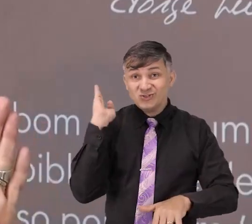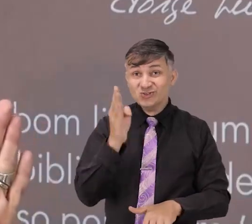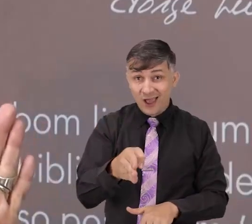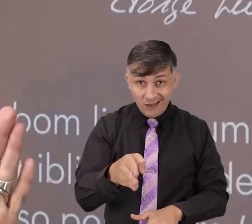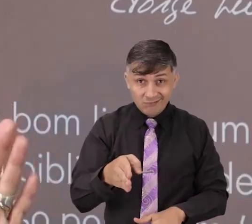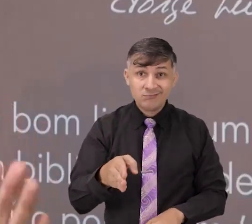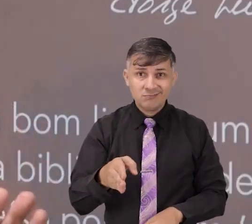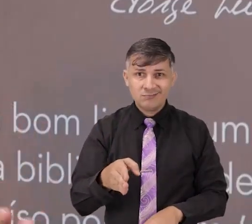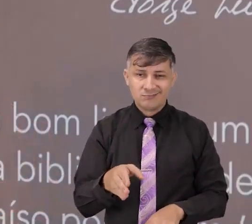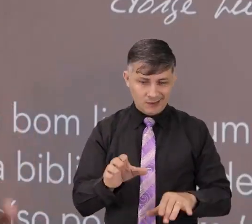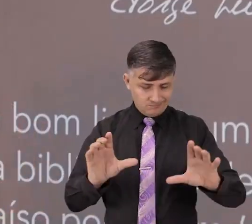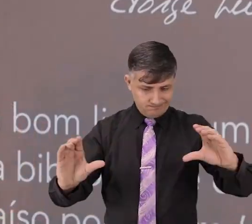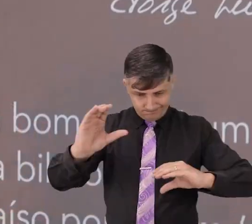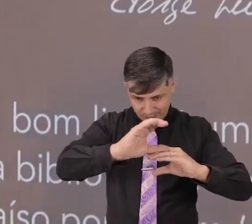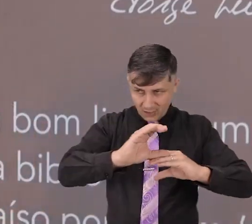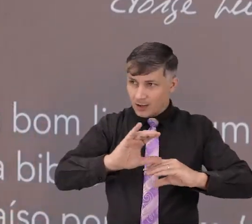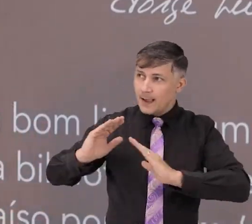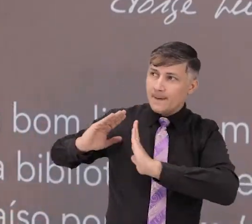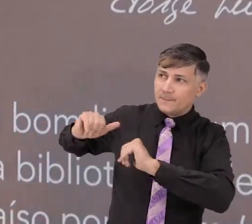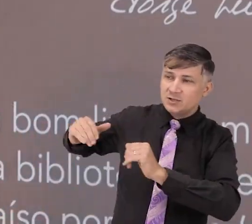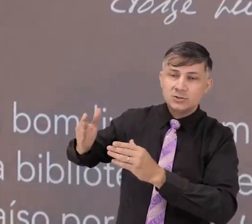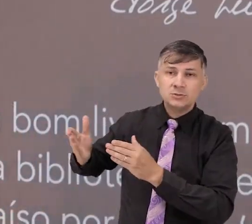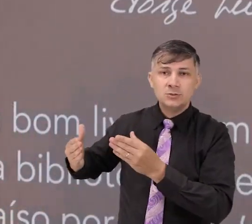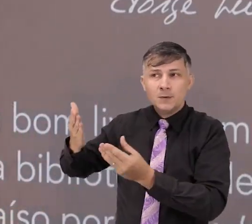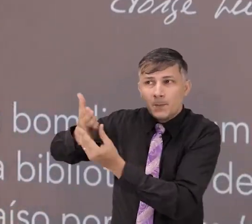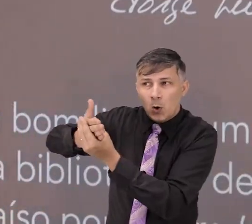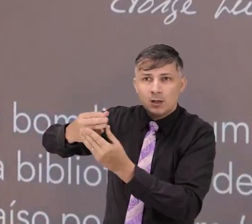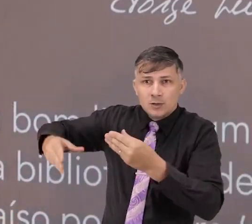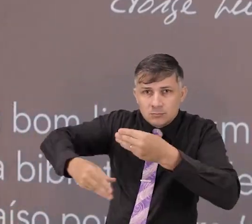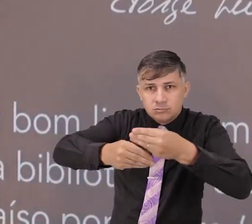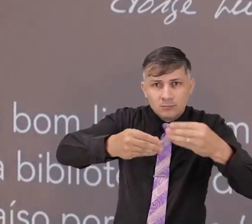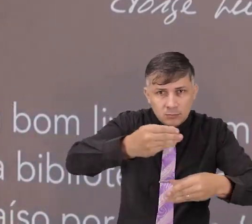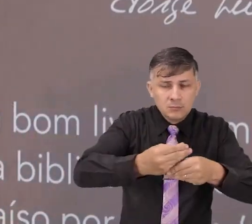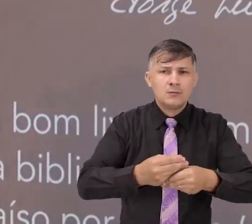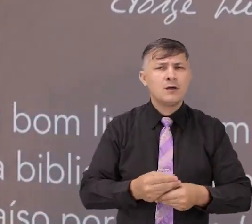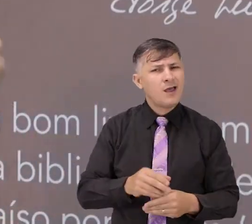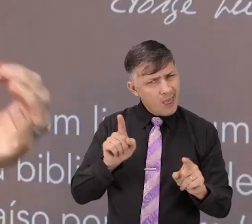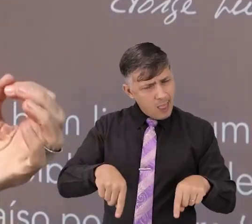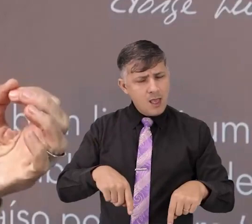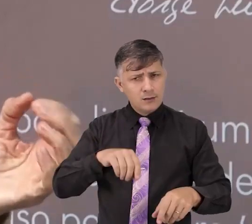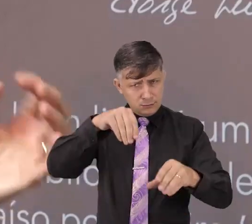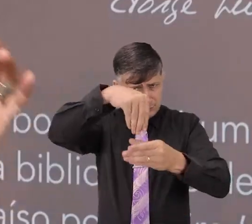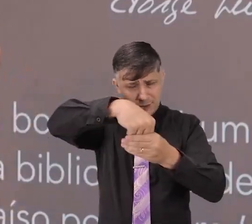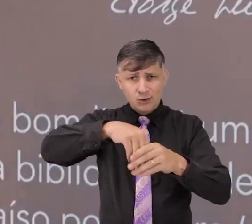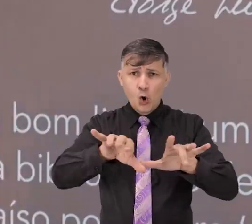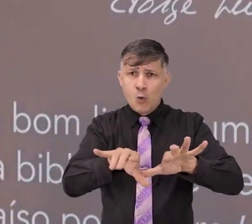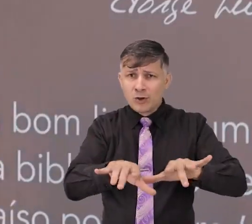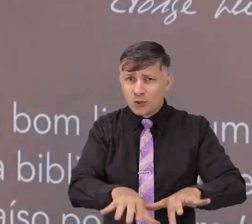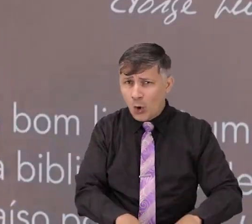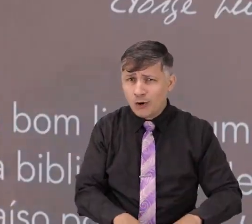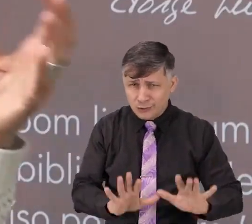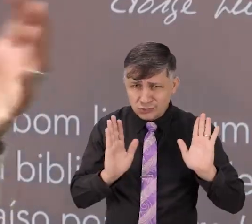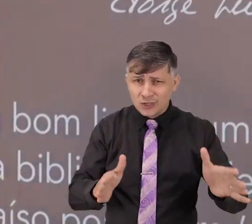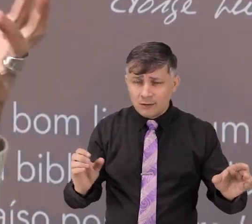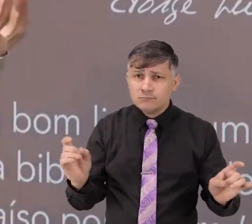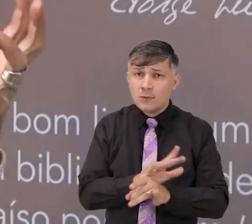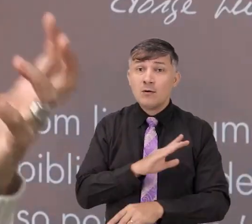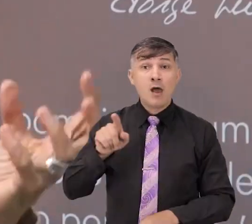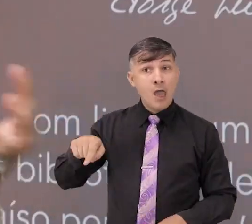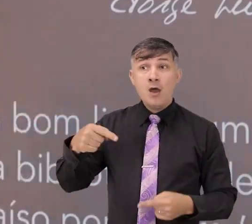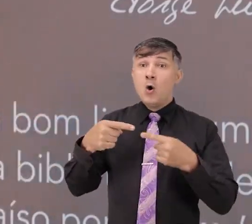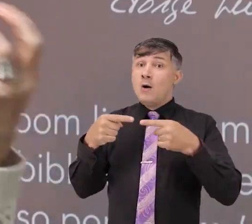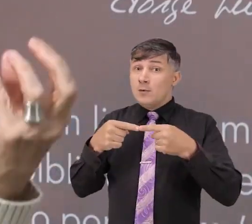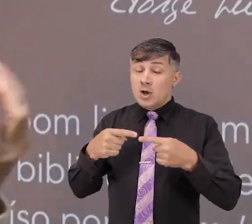o processo é eletrônico. Então, me parece que seria uma política muito interessante se o Judiciário e as seccionais e a